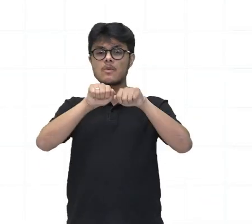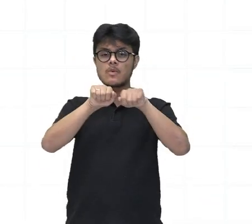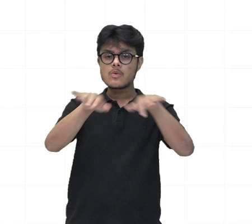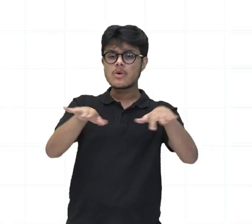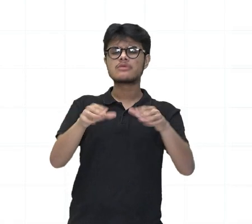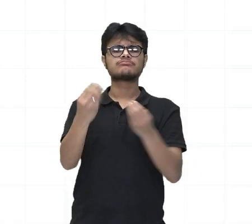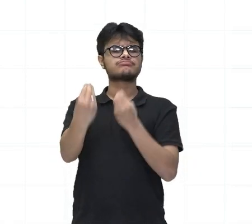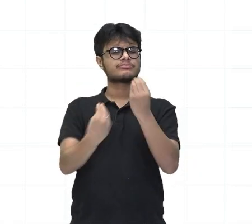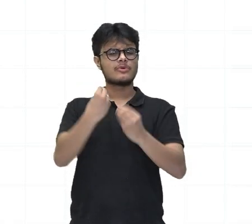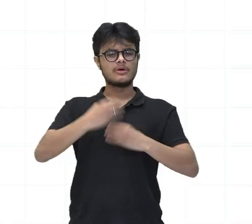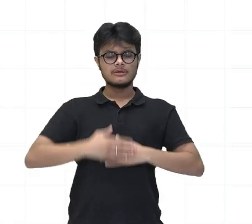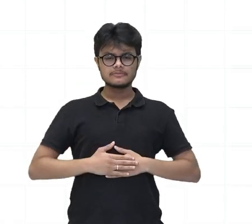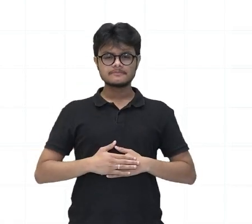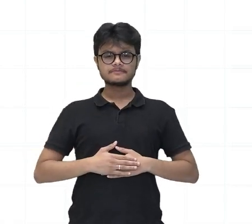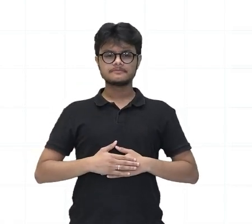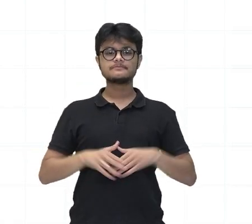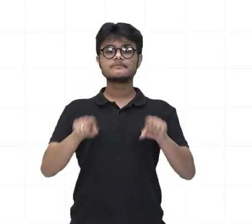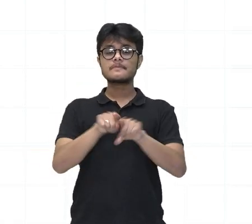calor,